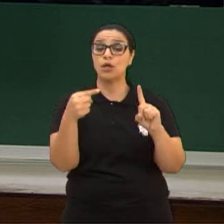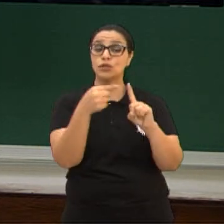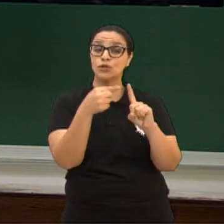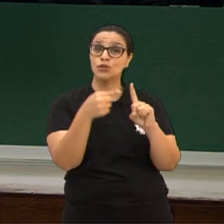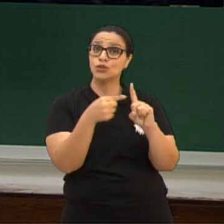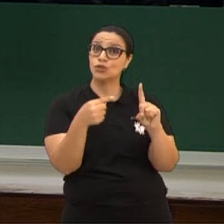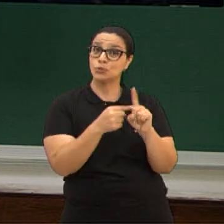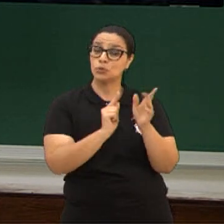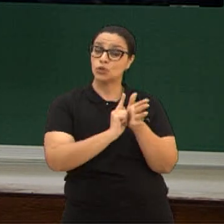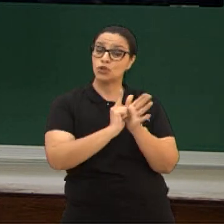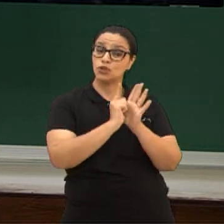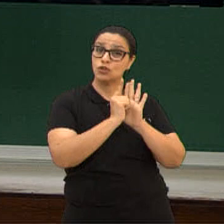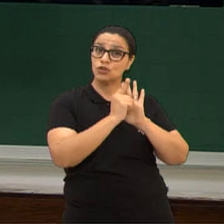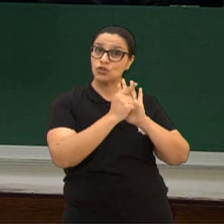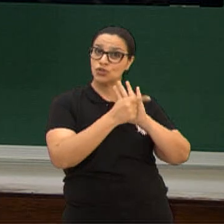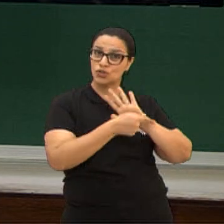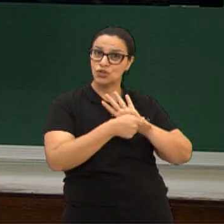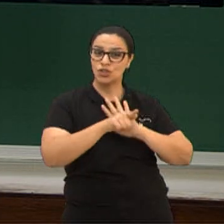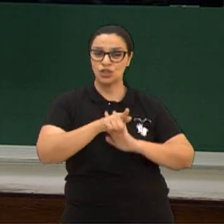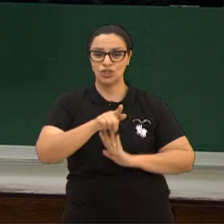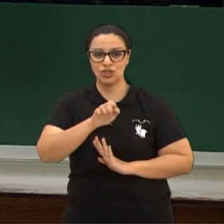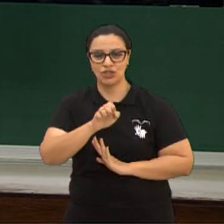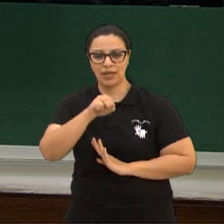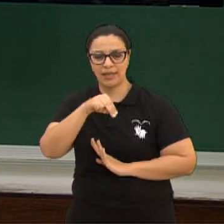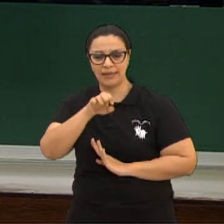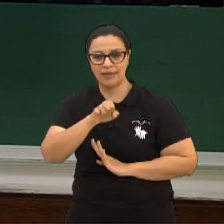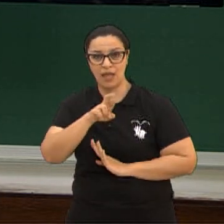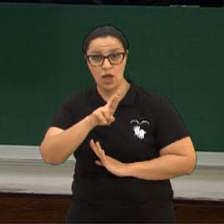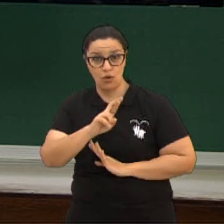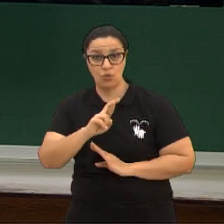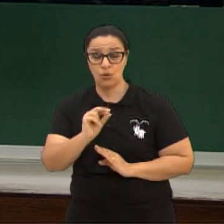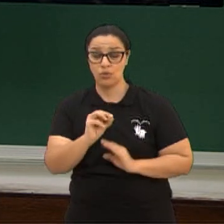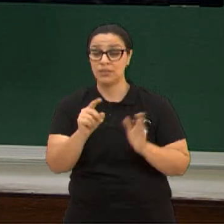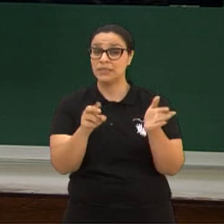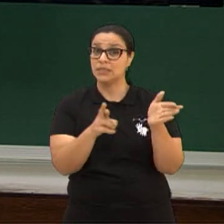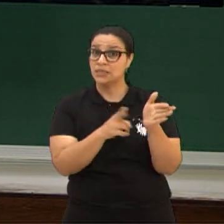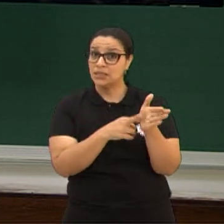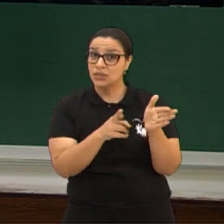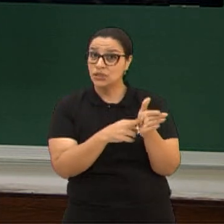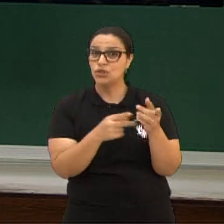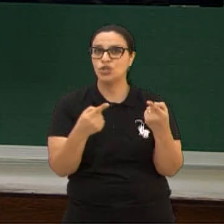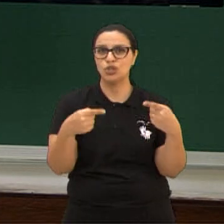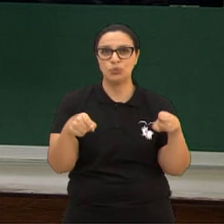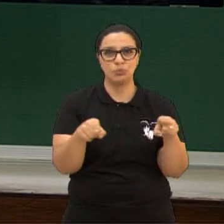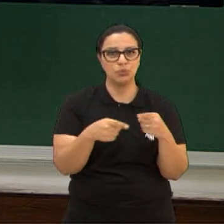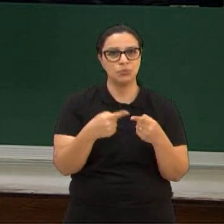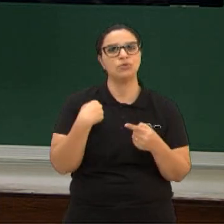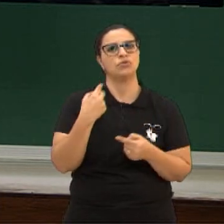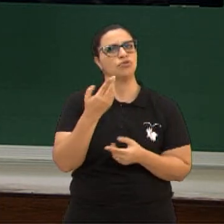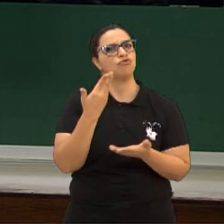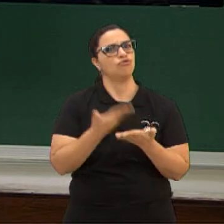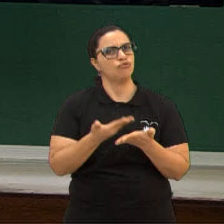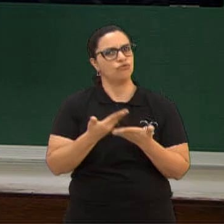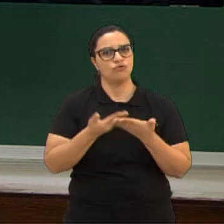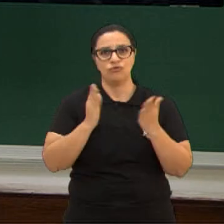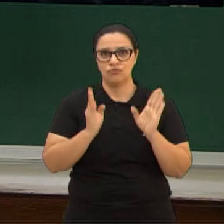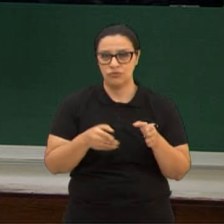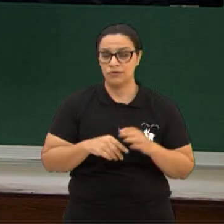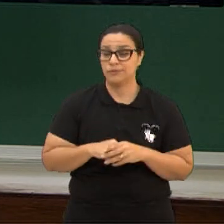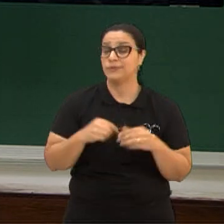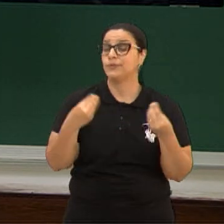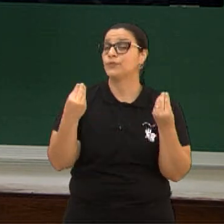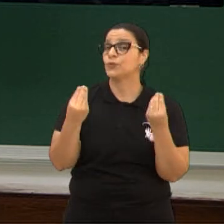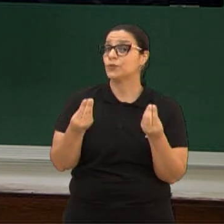estilos, gêneros e também os ritmos musicais que a gente já viu na aulinha anterior. Então, olha lá, o que